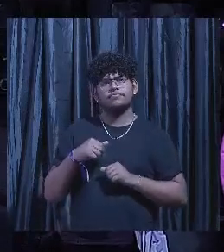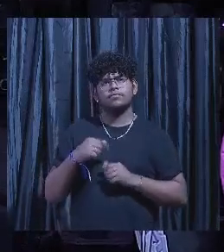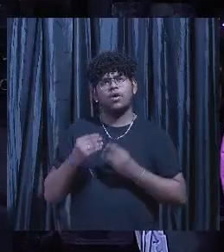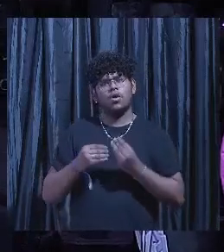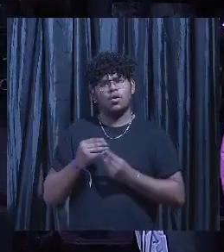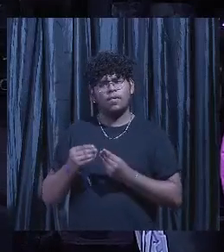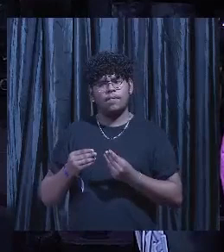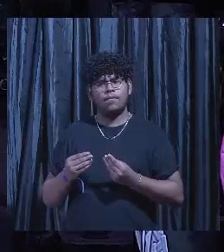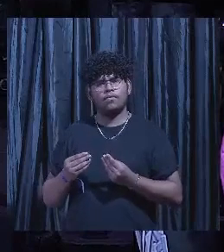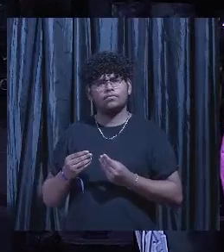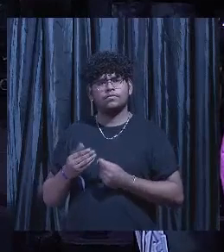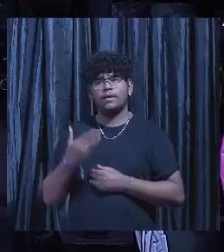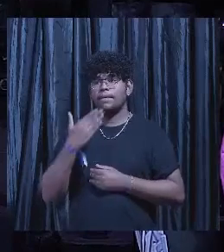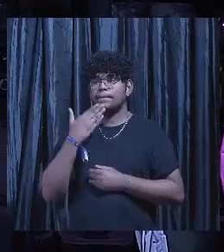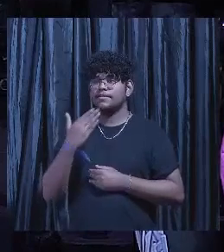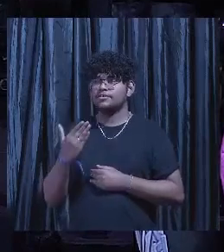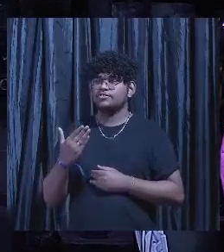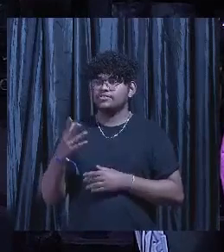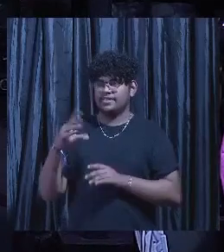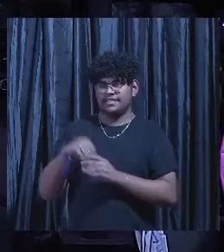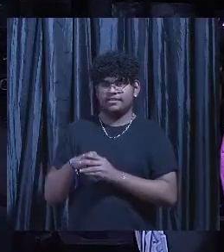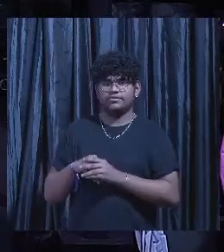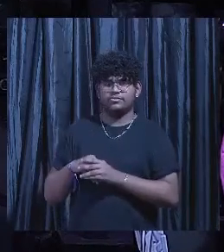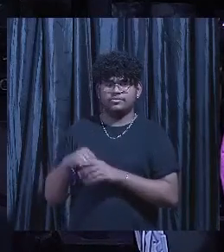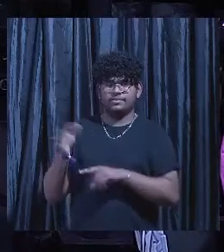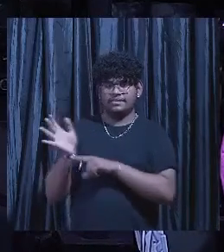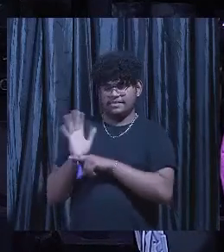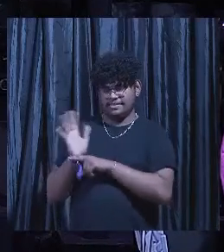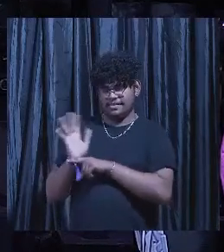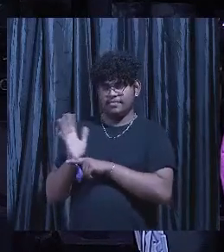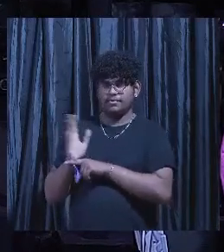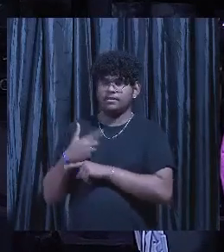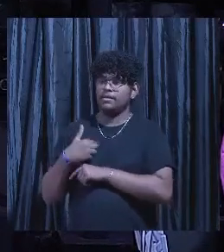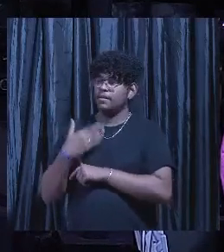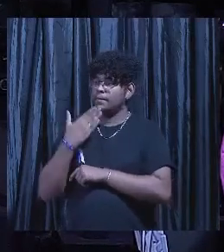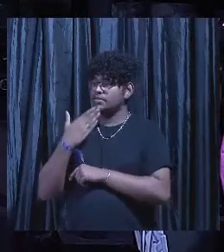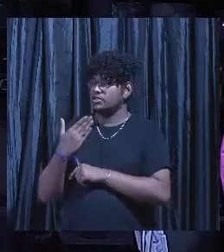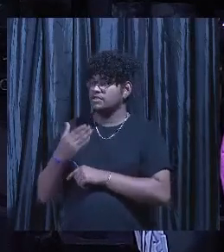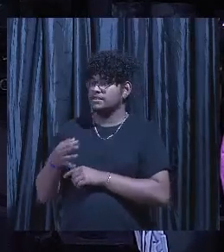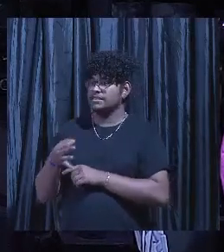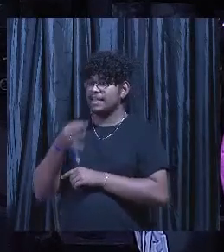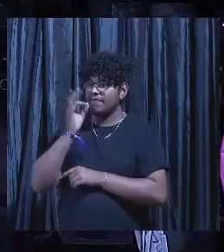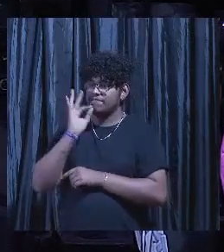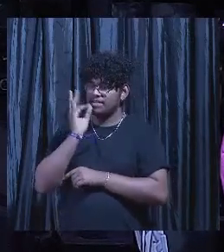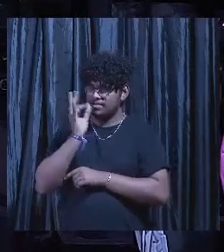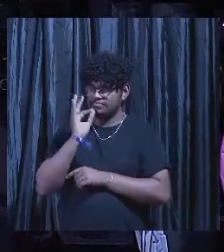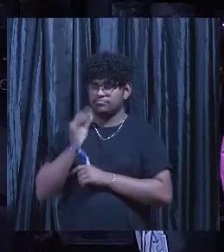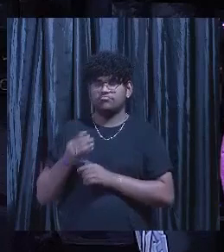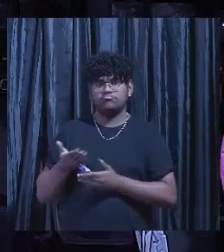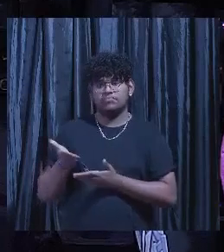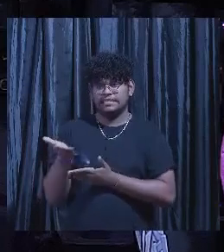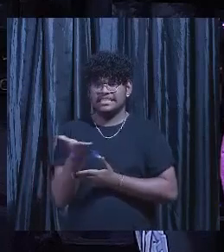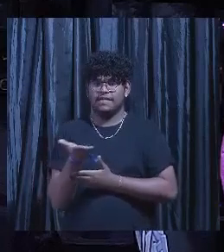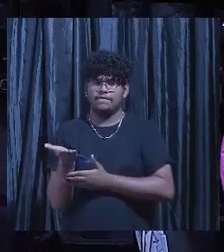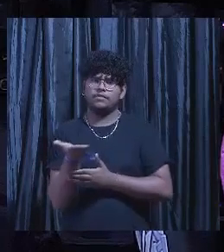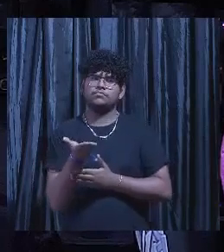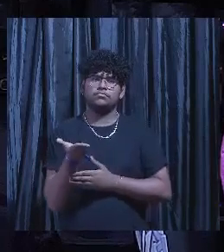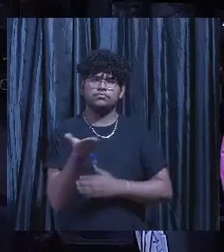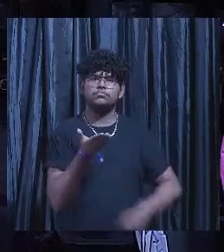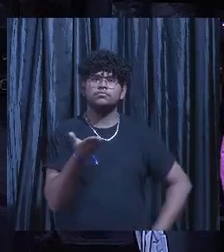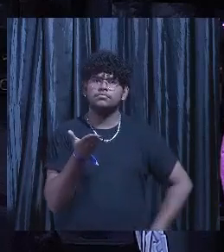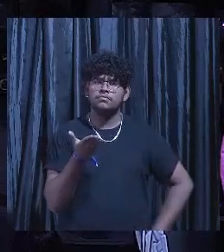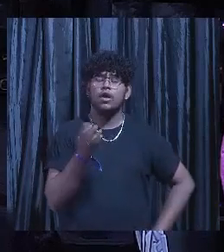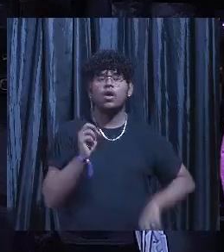pedir nas produções para servir café. E esse foi meu primeiro trabalho. Aí um dia lá, depois de um tempo trabalhando, eu